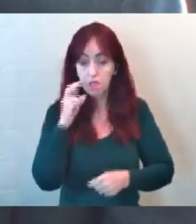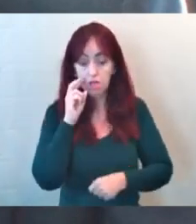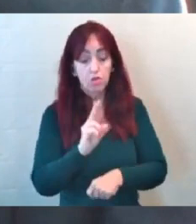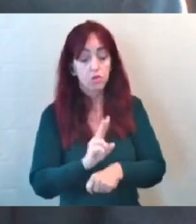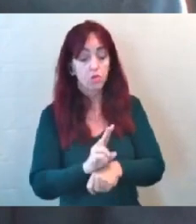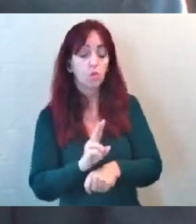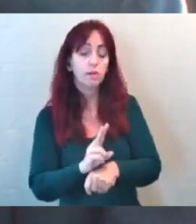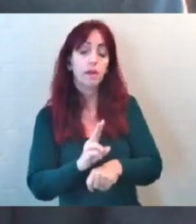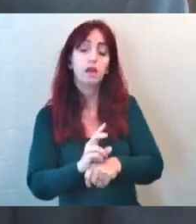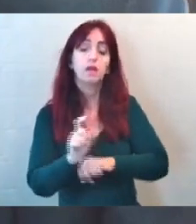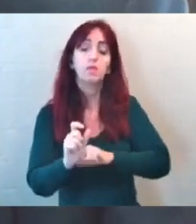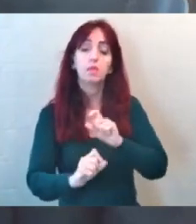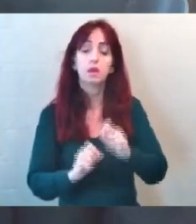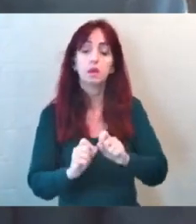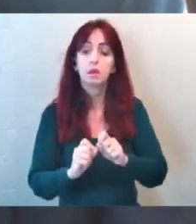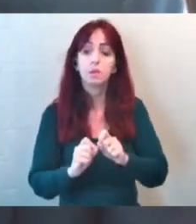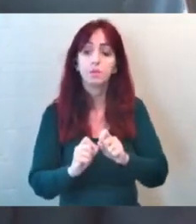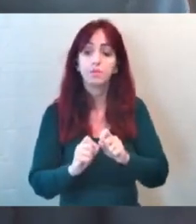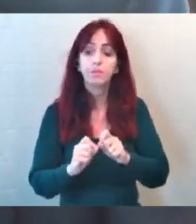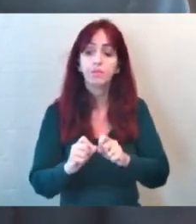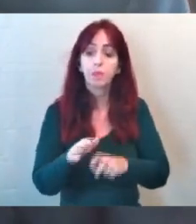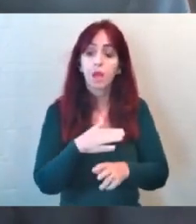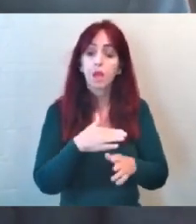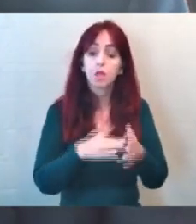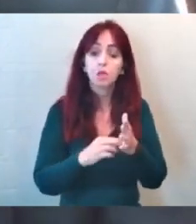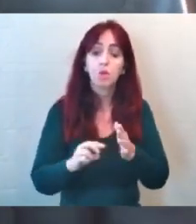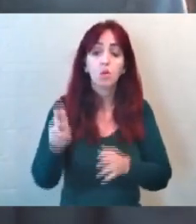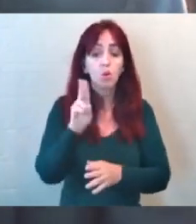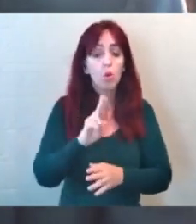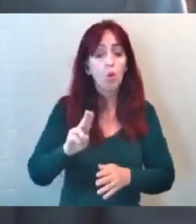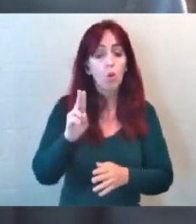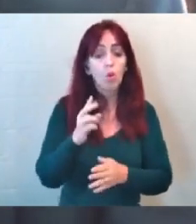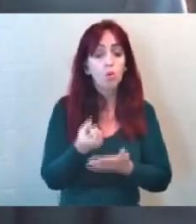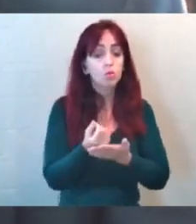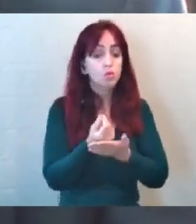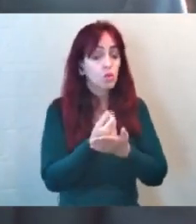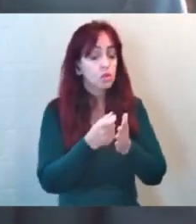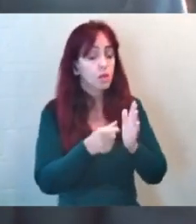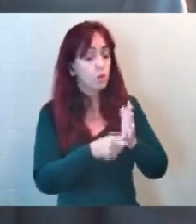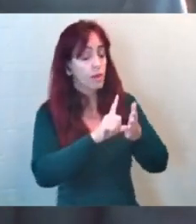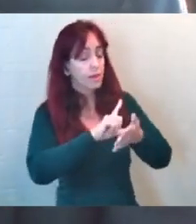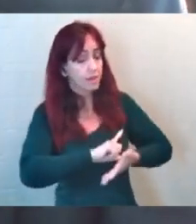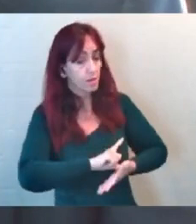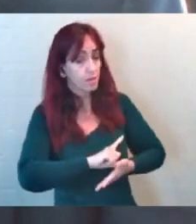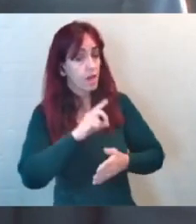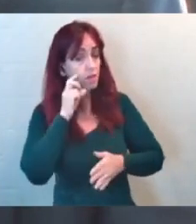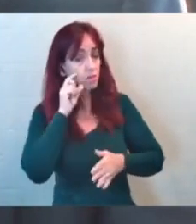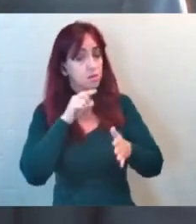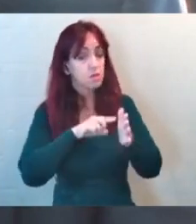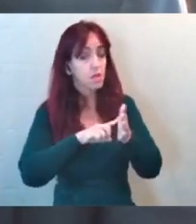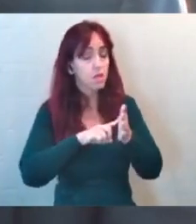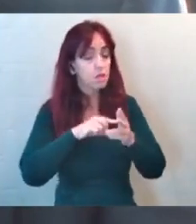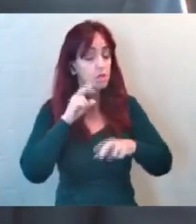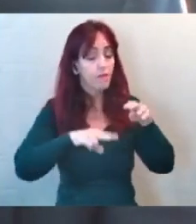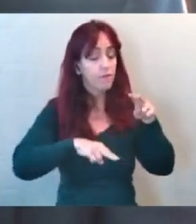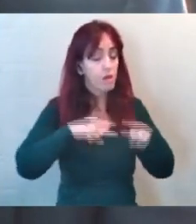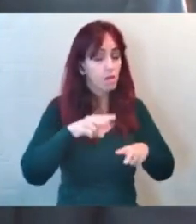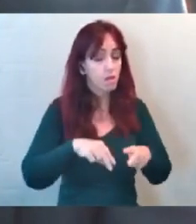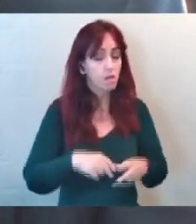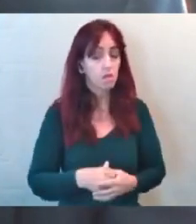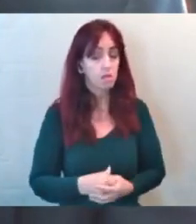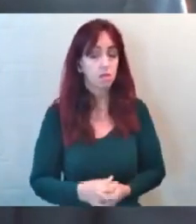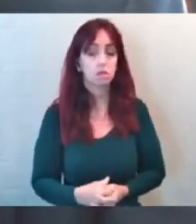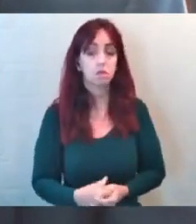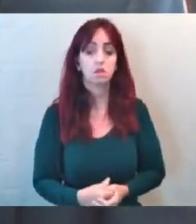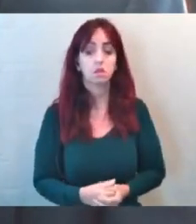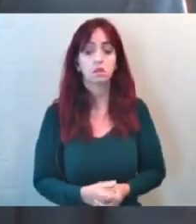falhando a voz do André. Acho que eu já falei isso anteriormente em várias ocasiões, uso dos... Tá, eu vou